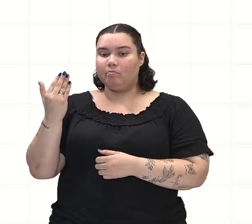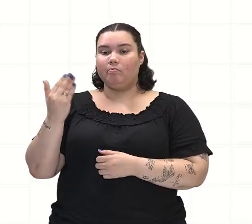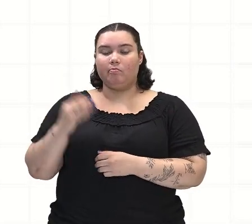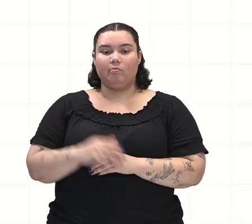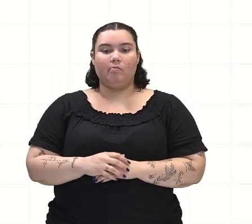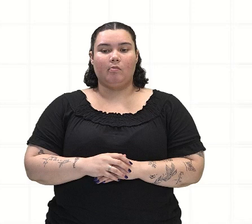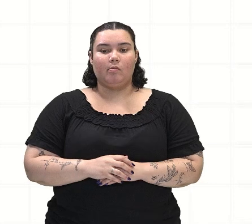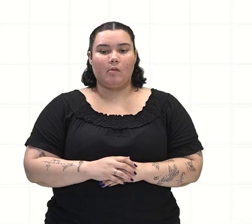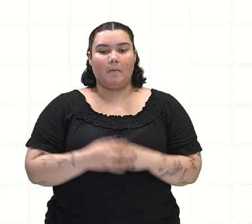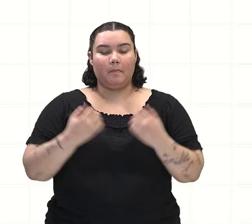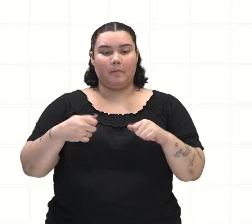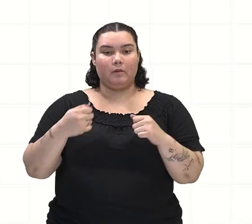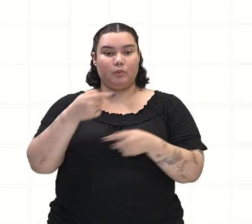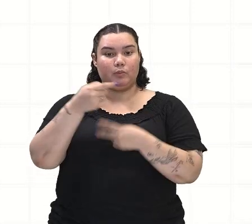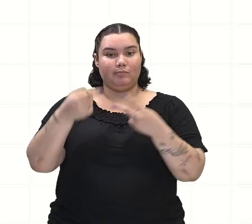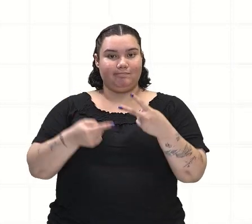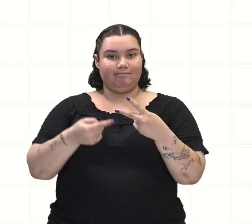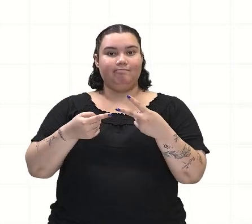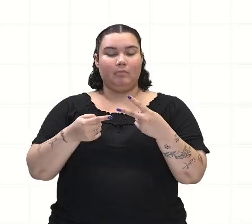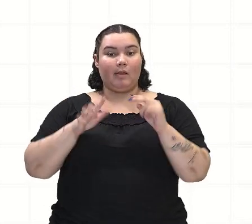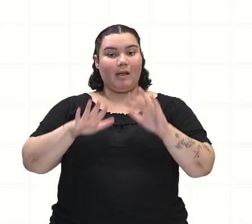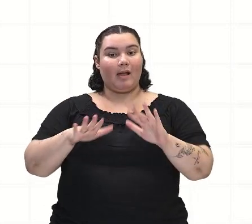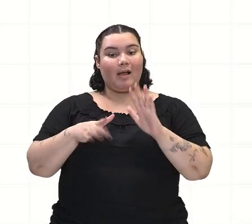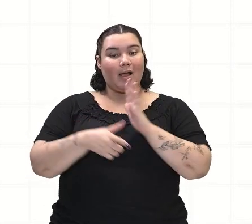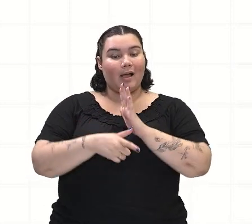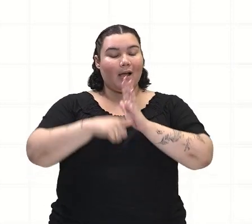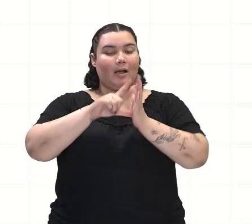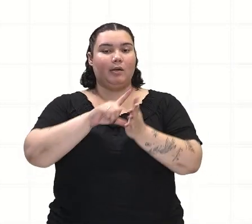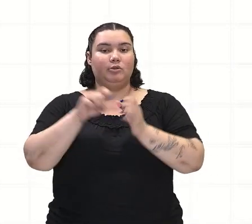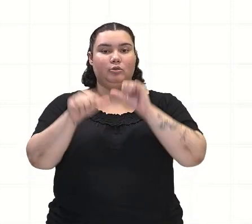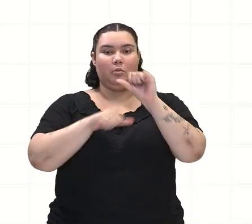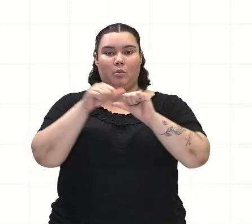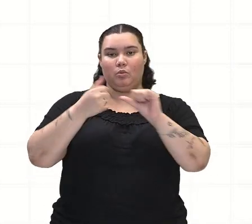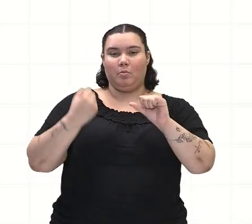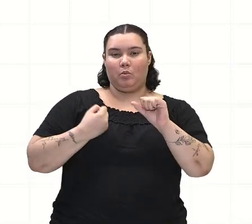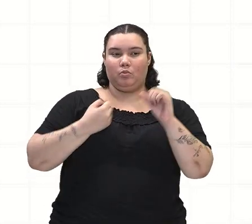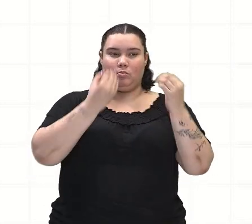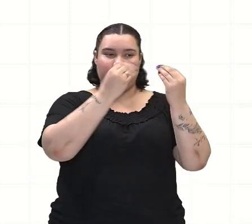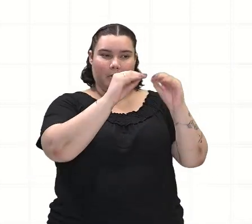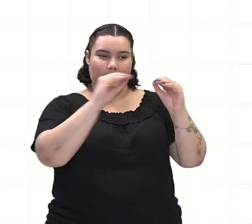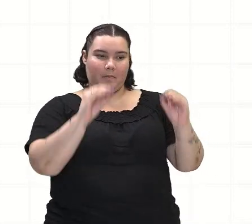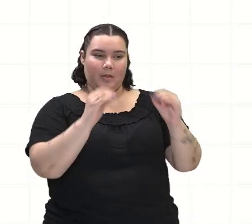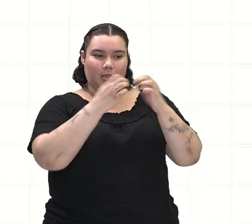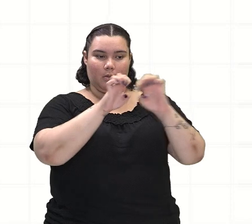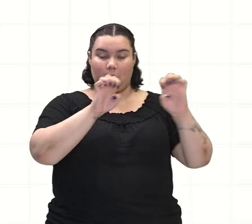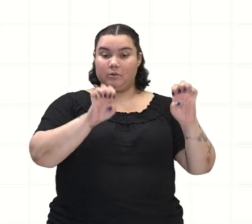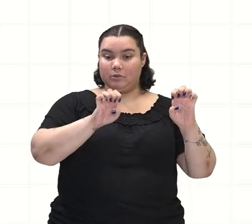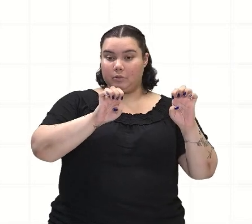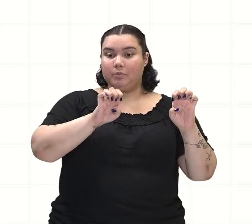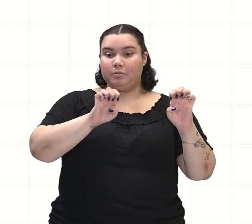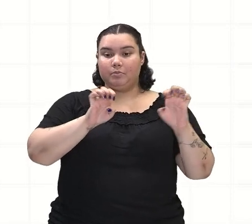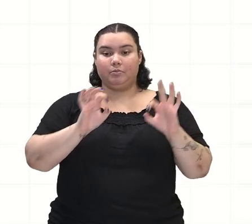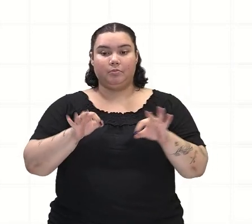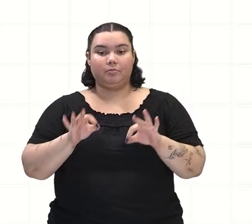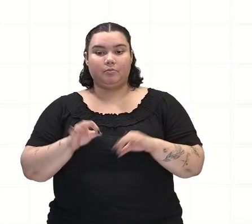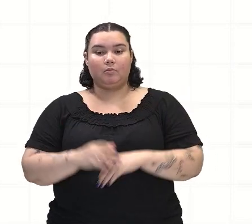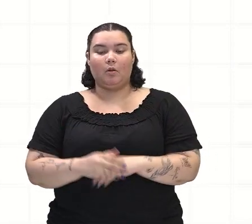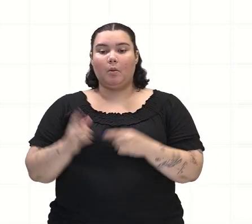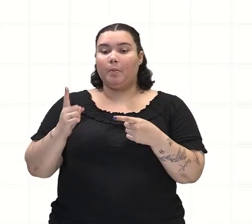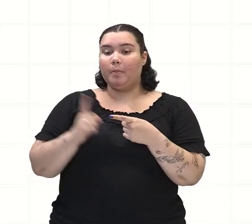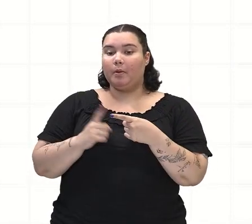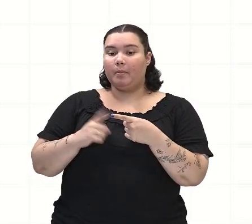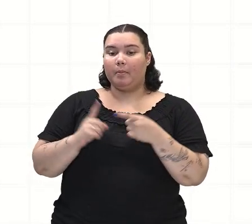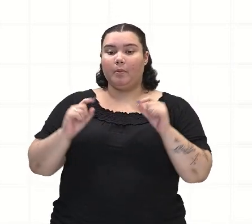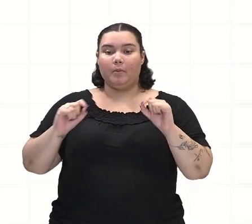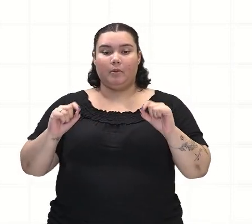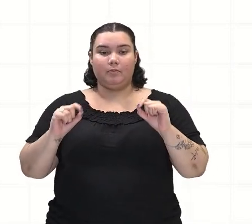gente precisa resolver antes de substituir os valores que ele deu aí na fórmula, né? A primeira coisa